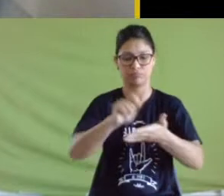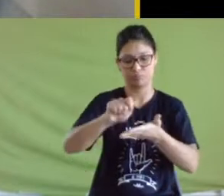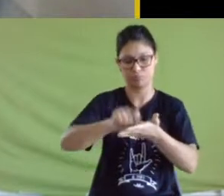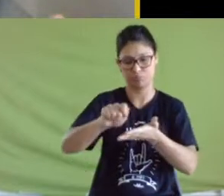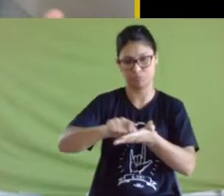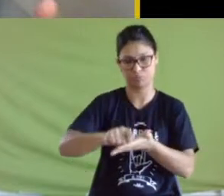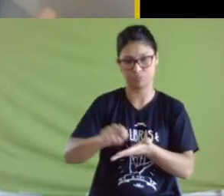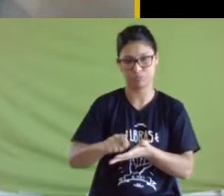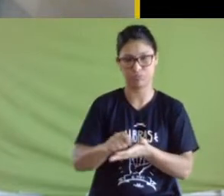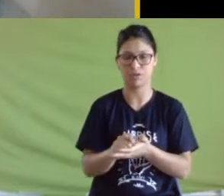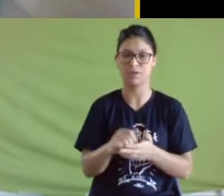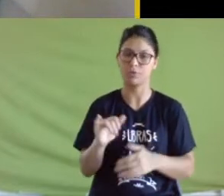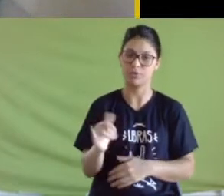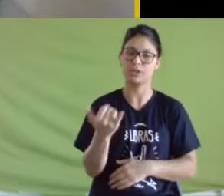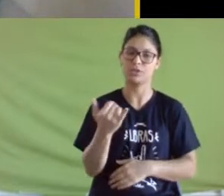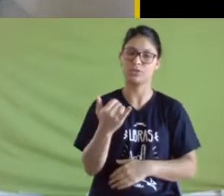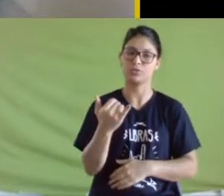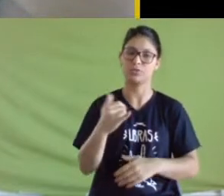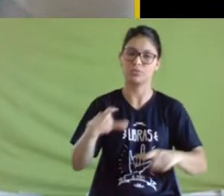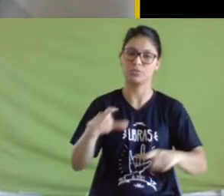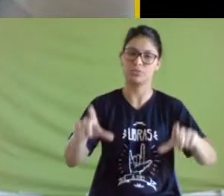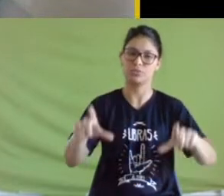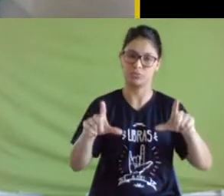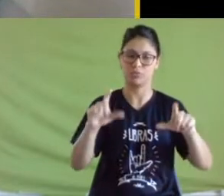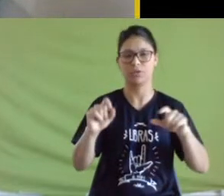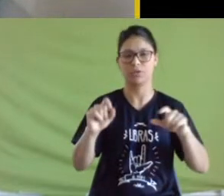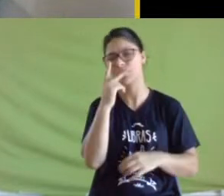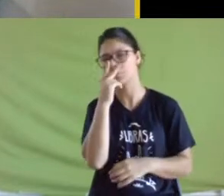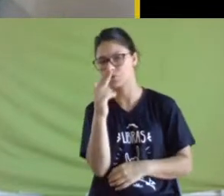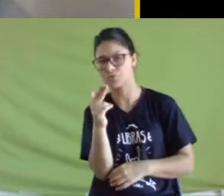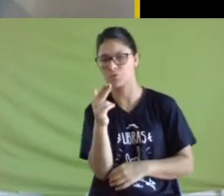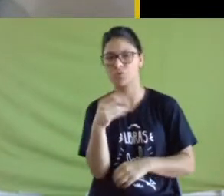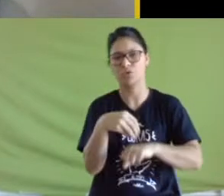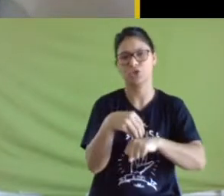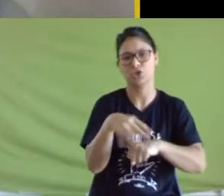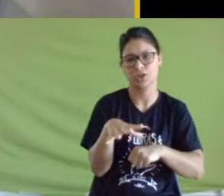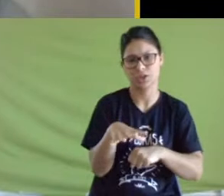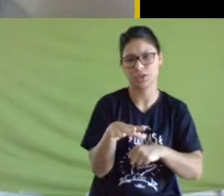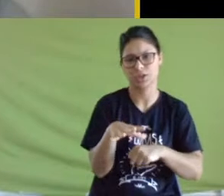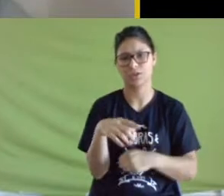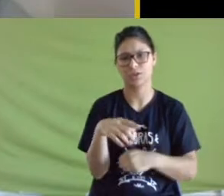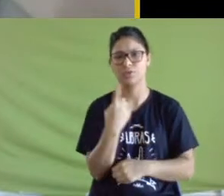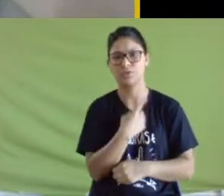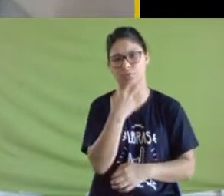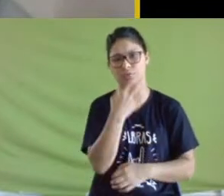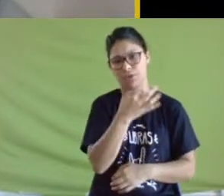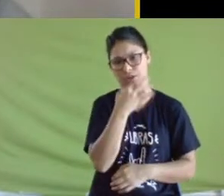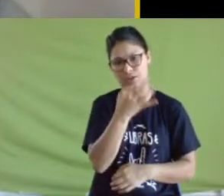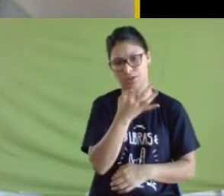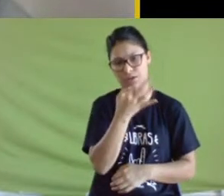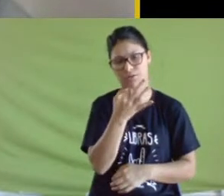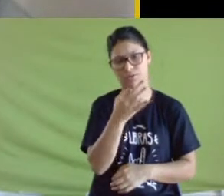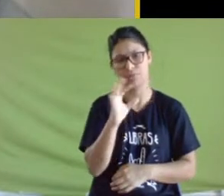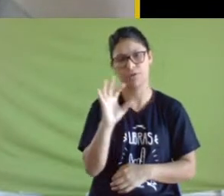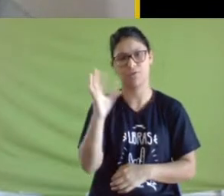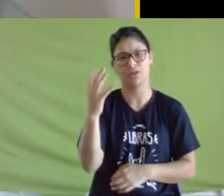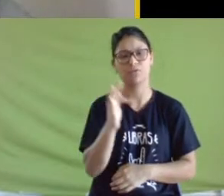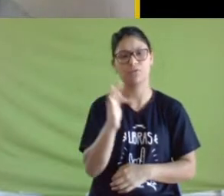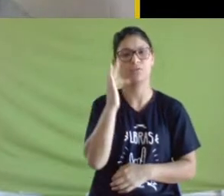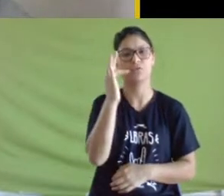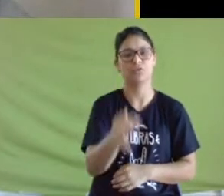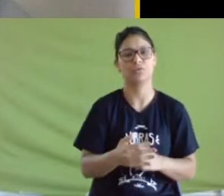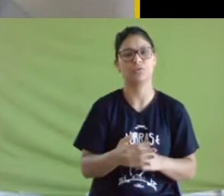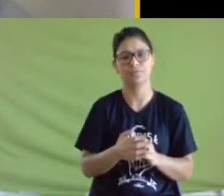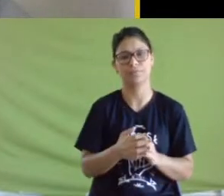e aproveite esse documento para dizer o que achou, fazer as recomendações, para dar suas opiniões sobre o evento, sobre